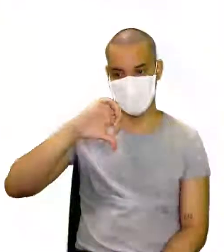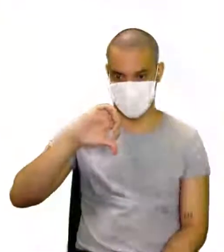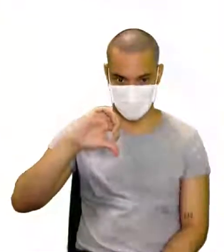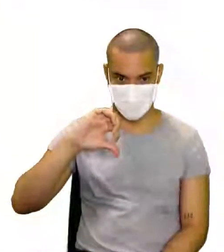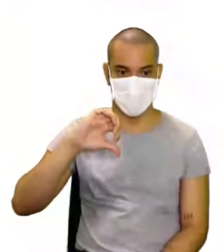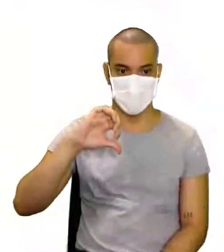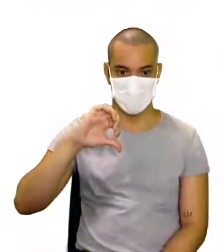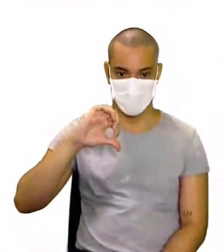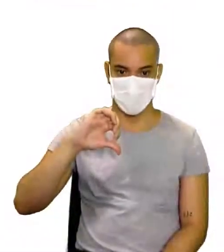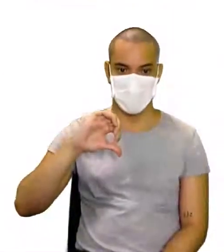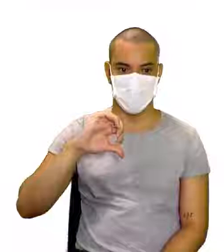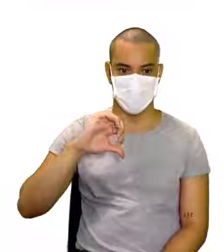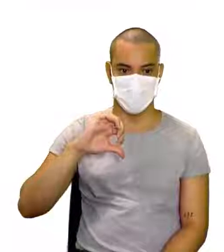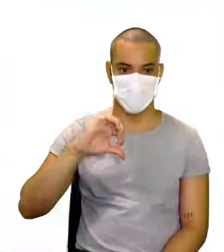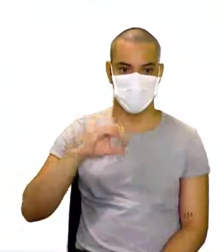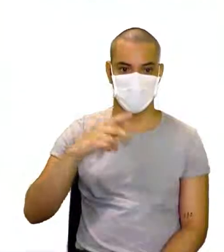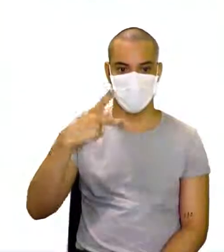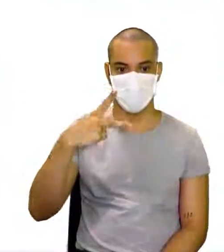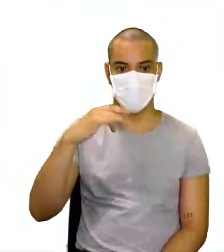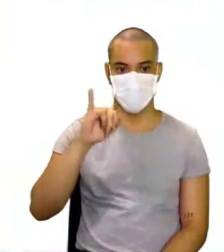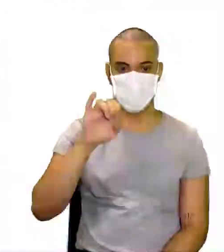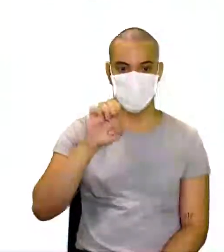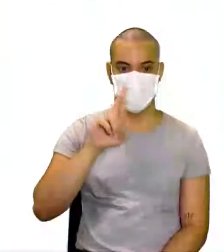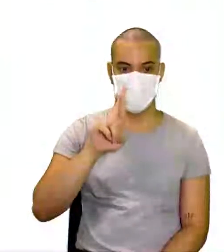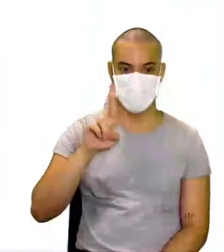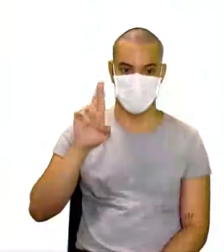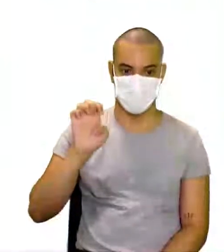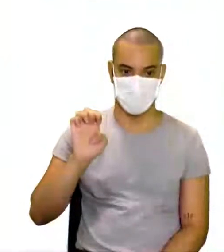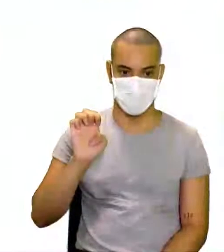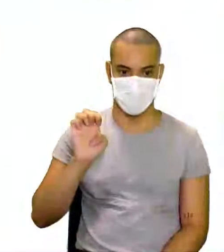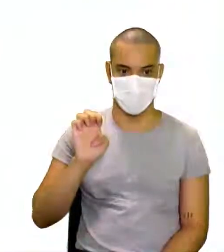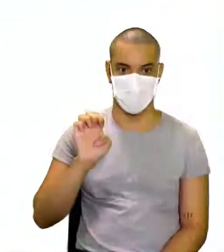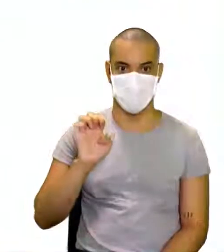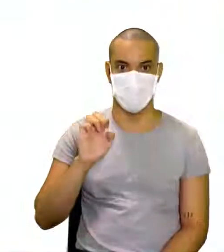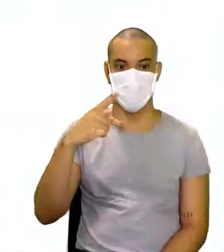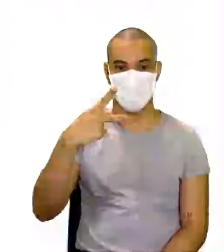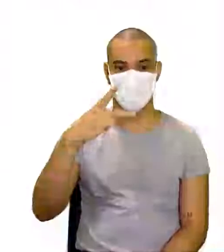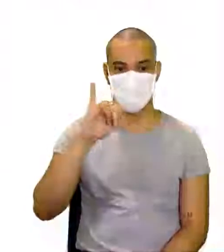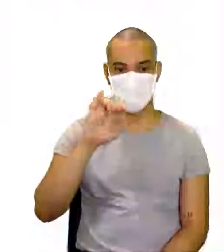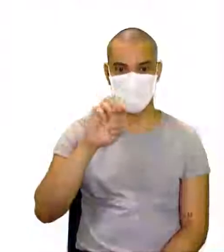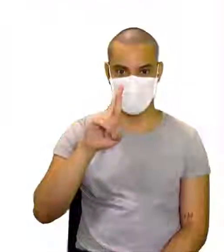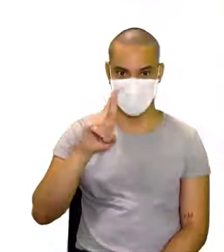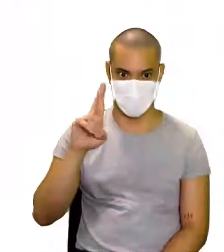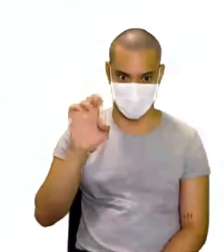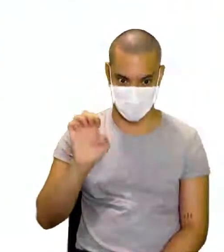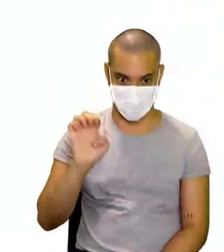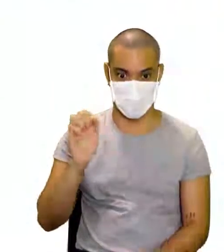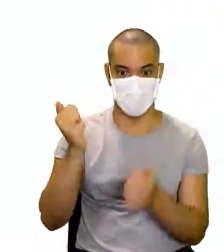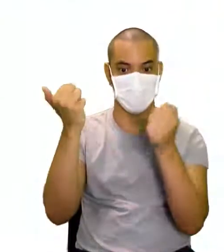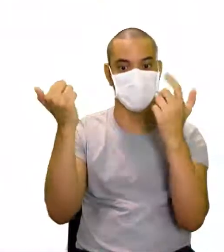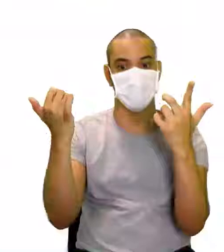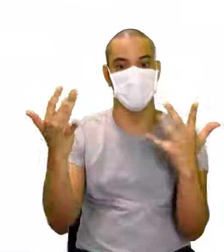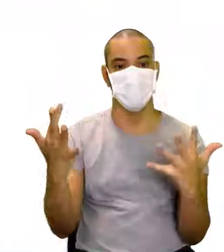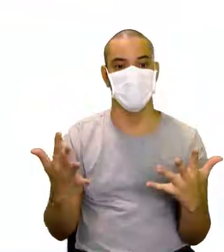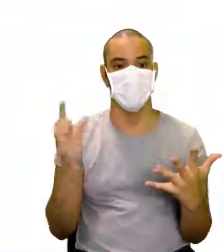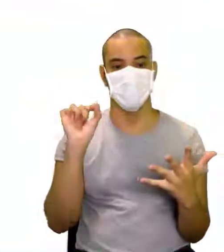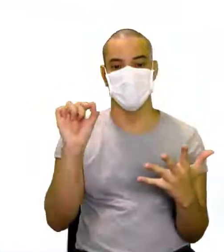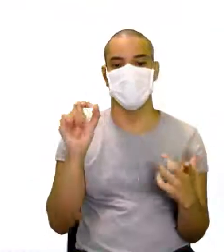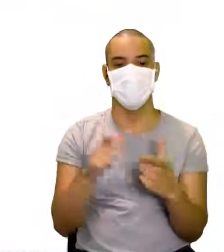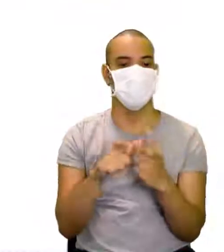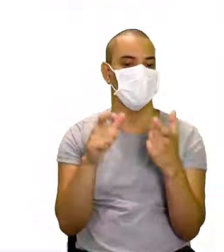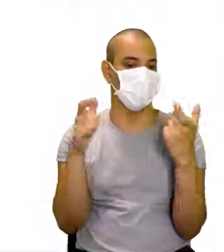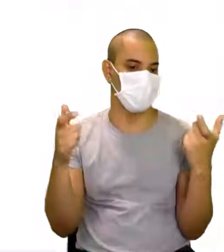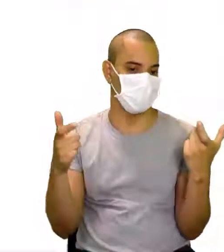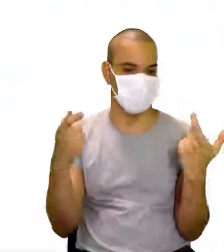1269, Pierre, como mostra aqui, Pierre, né, pessoal, melhor falando, descreve com precisão a maioria